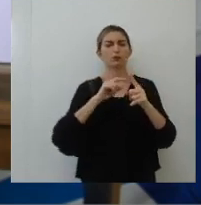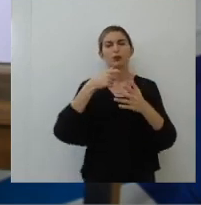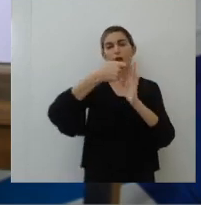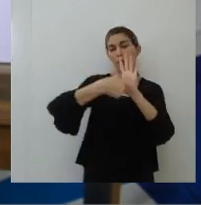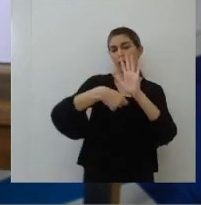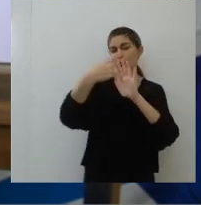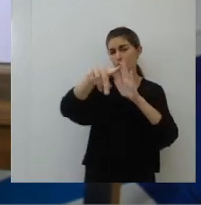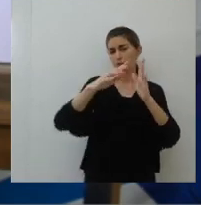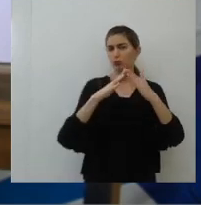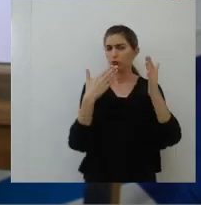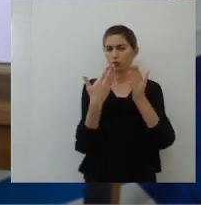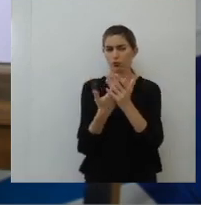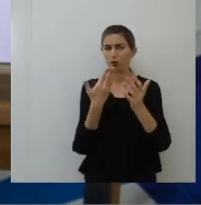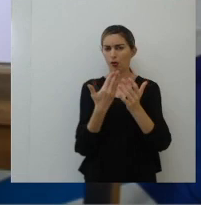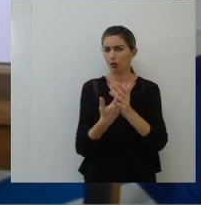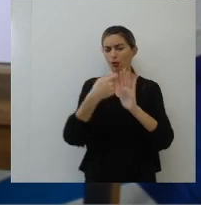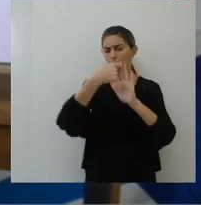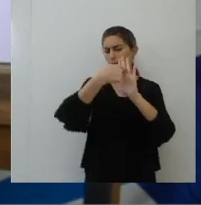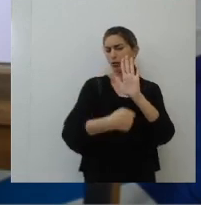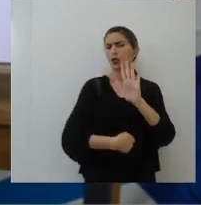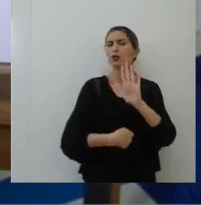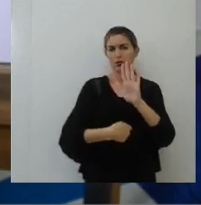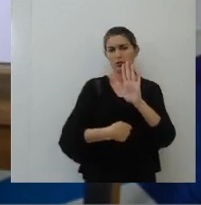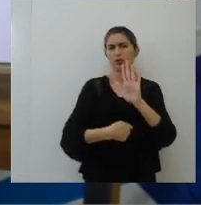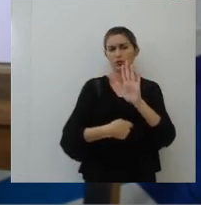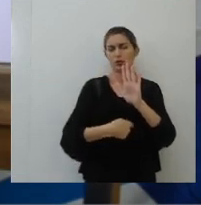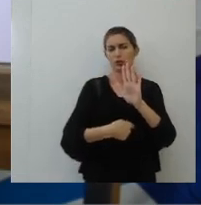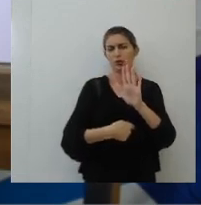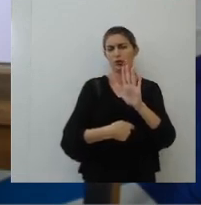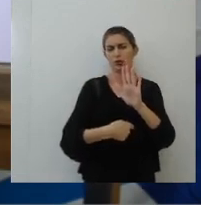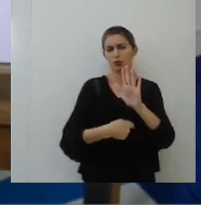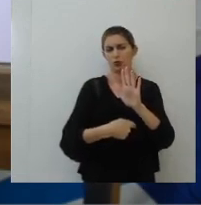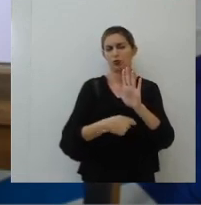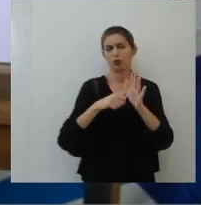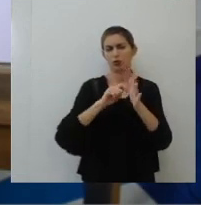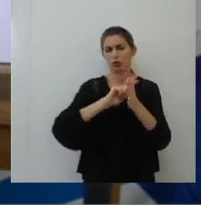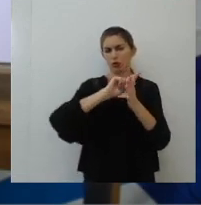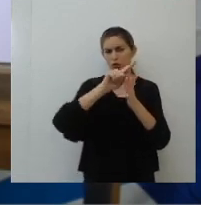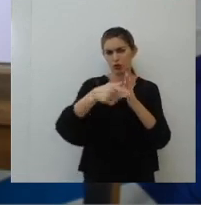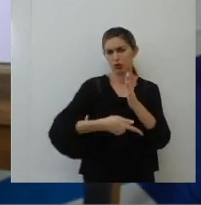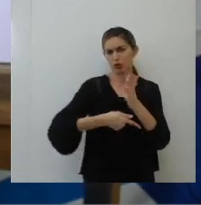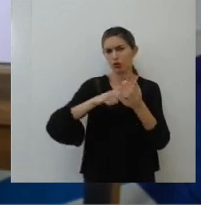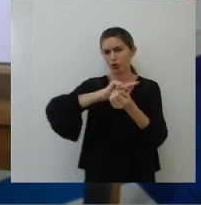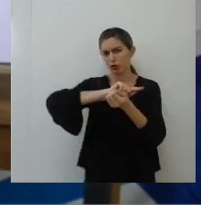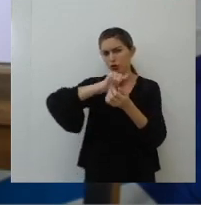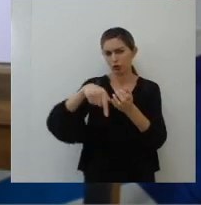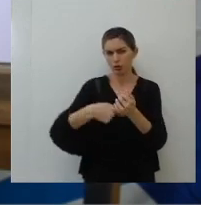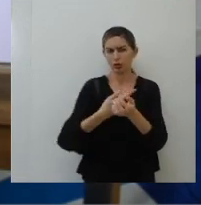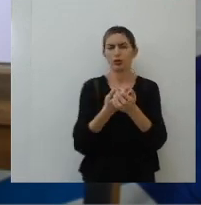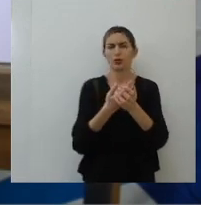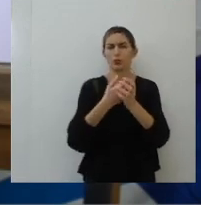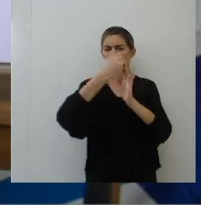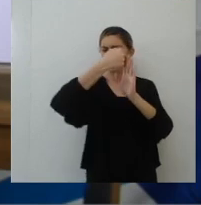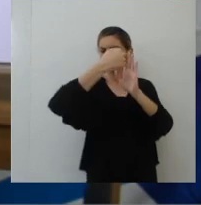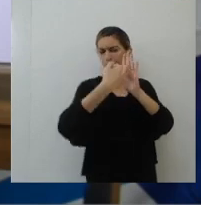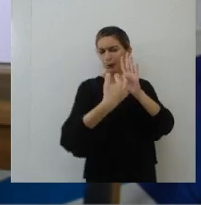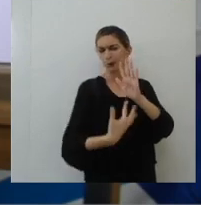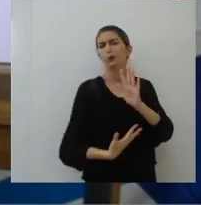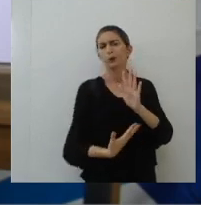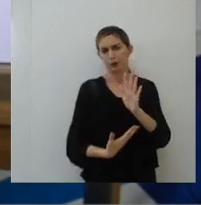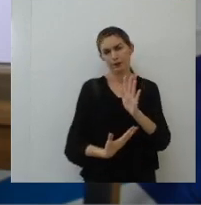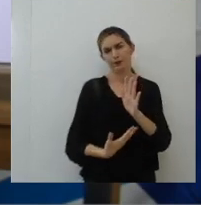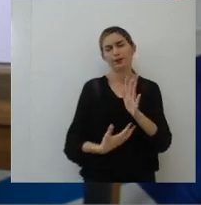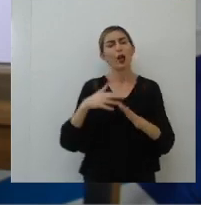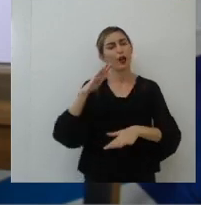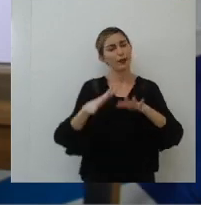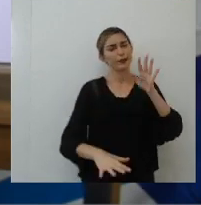sua escola mesmo, uma redação do gênero dissertativo argumentativo, eu não aconselho usar. Às vezes acontece